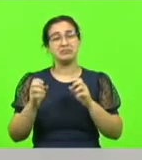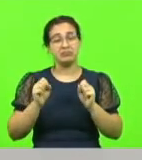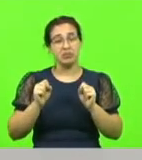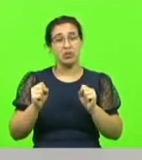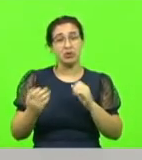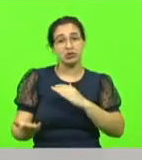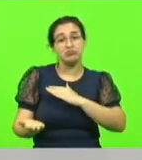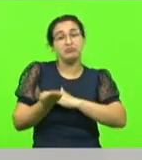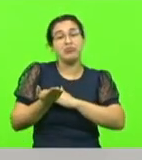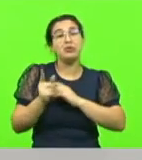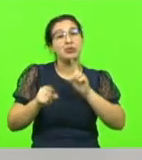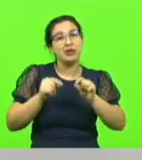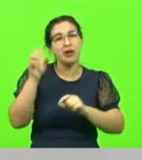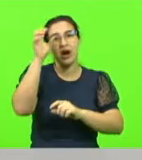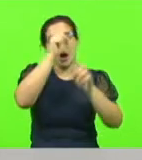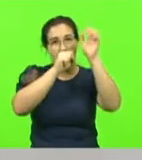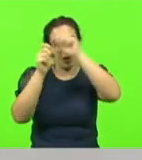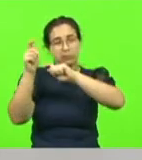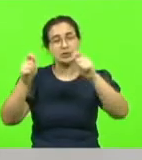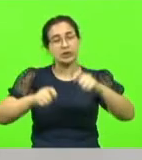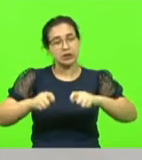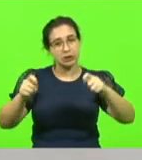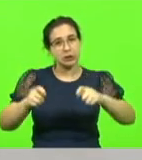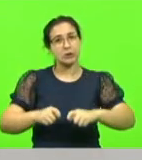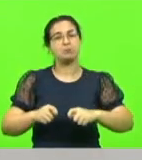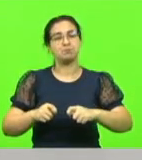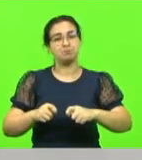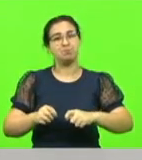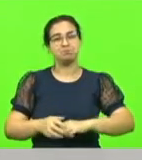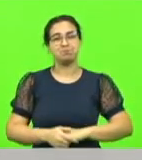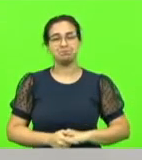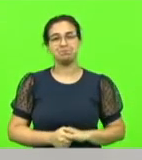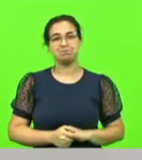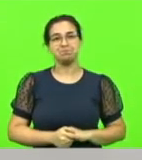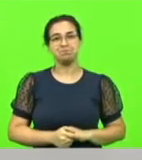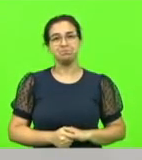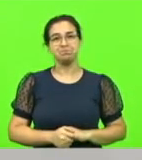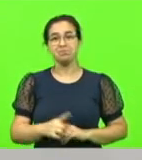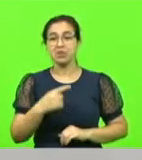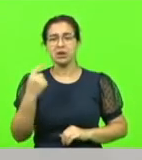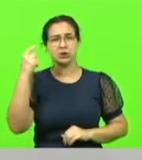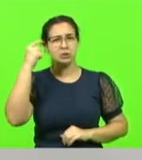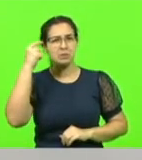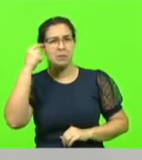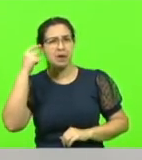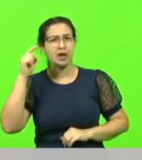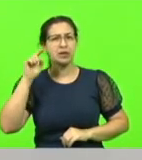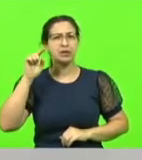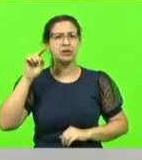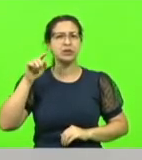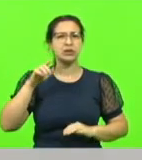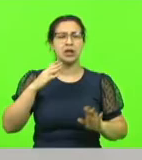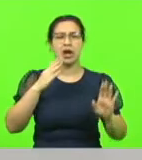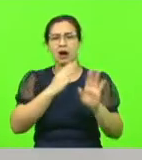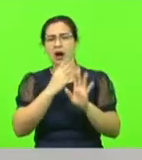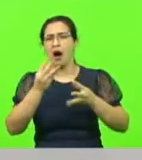mim. Um aprendizado que faz com que a gente pense e analise o momento que nós estamos passando.